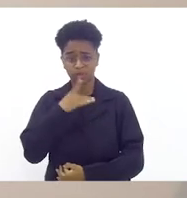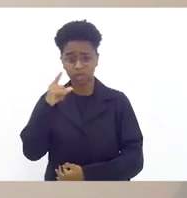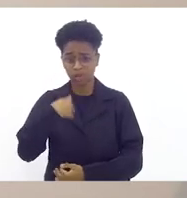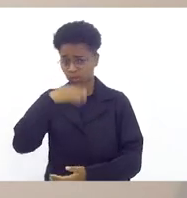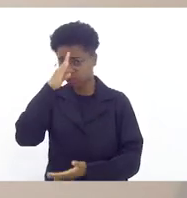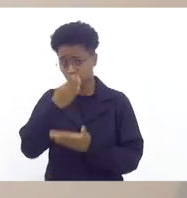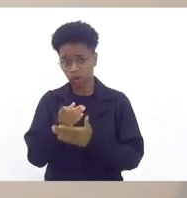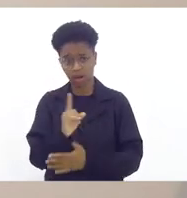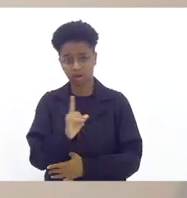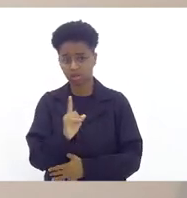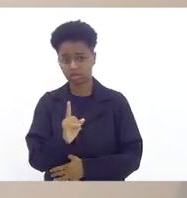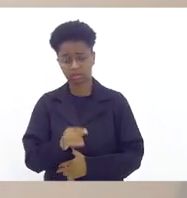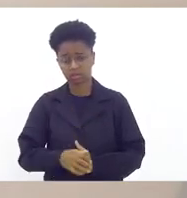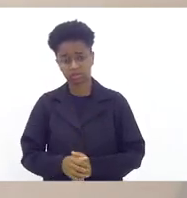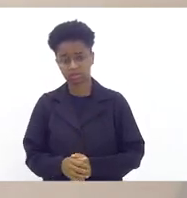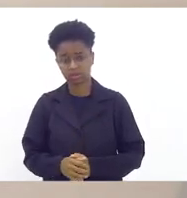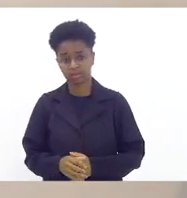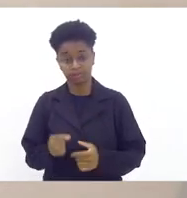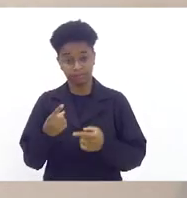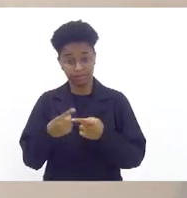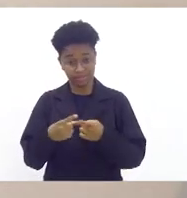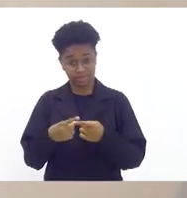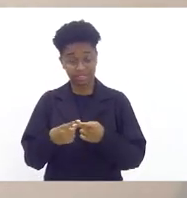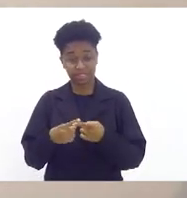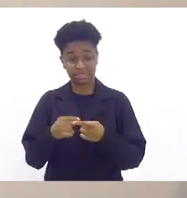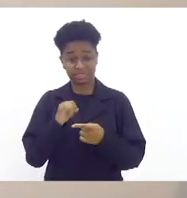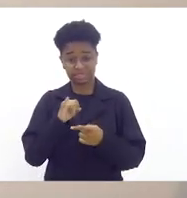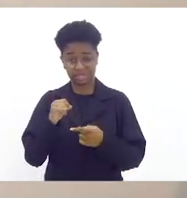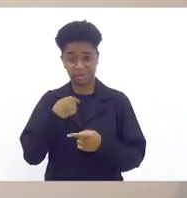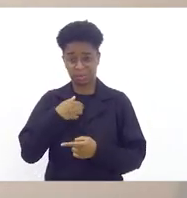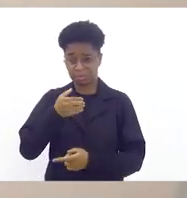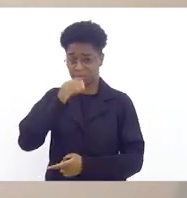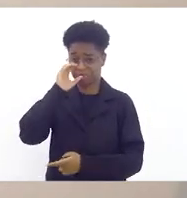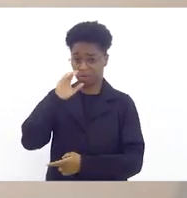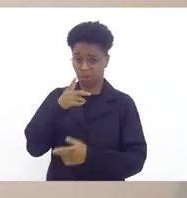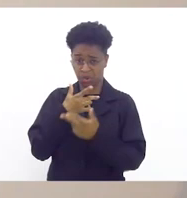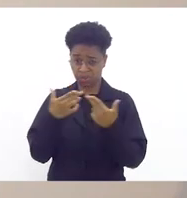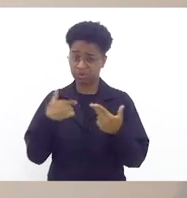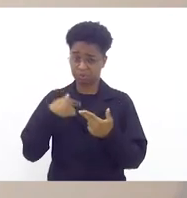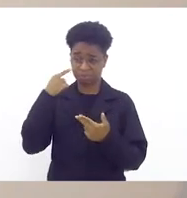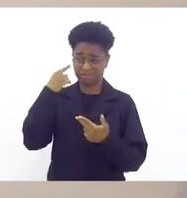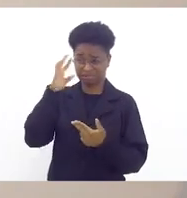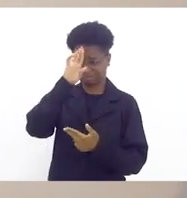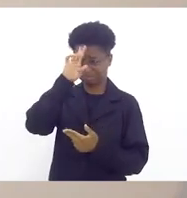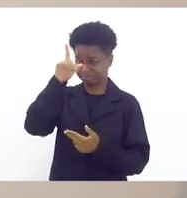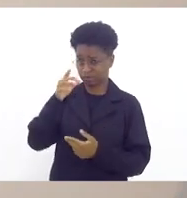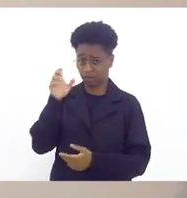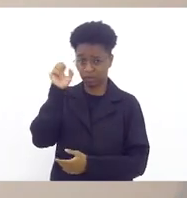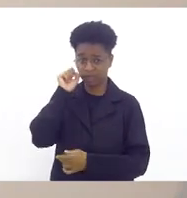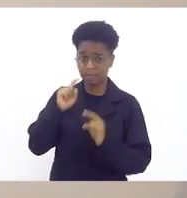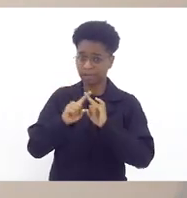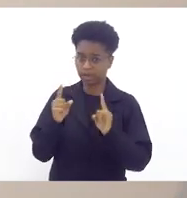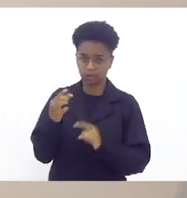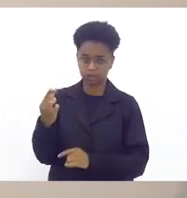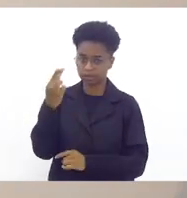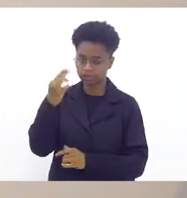acreditando. Se eu tivesse tomado um negócio, ia pensar que estava ouvindo coisa, mas falei, não é possível.